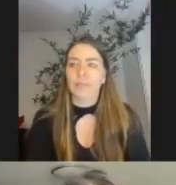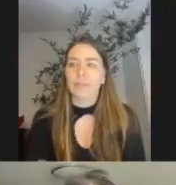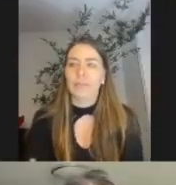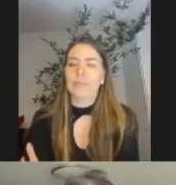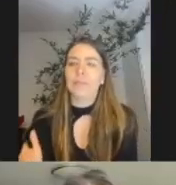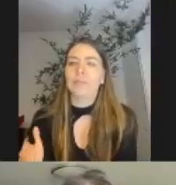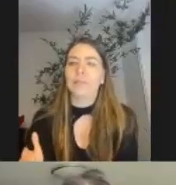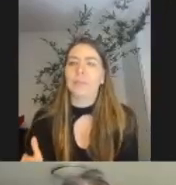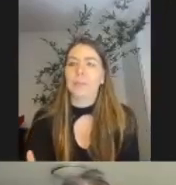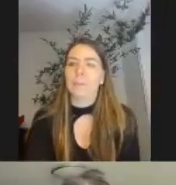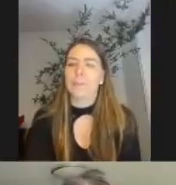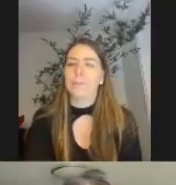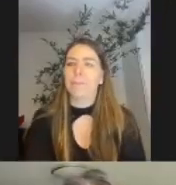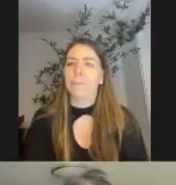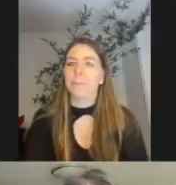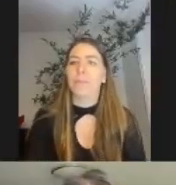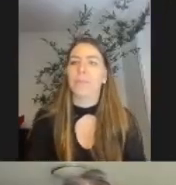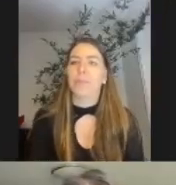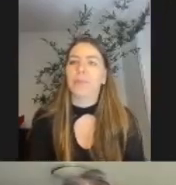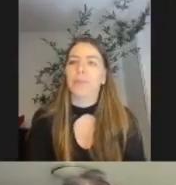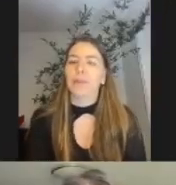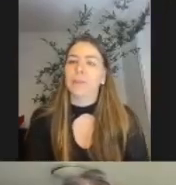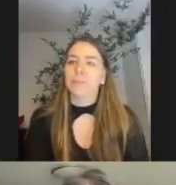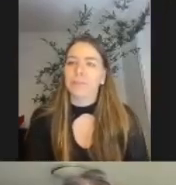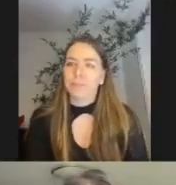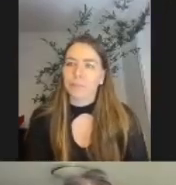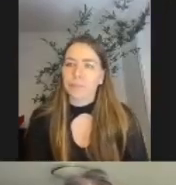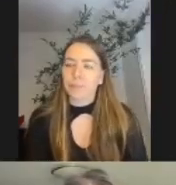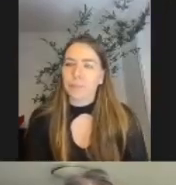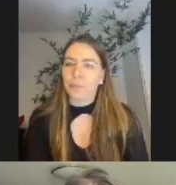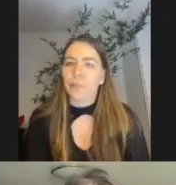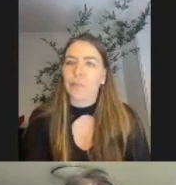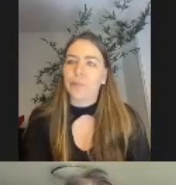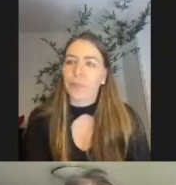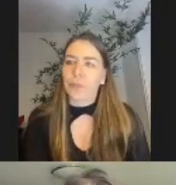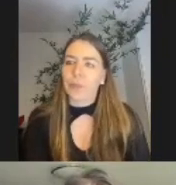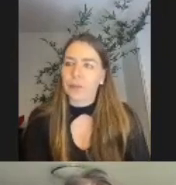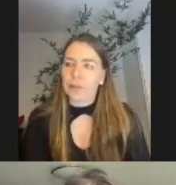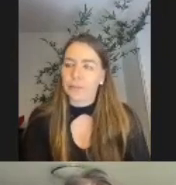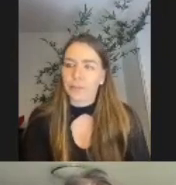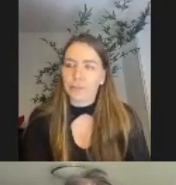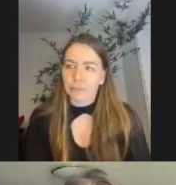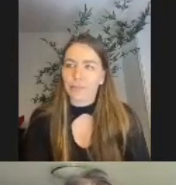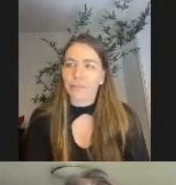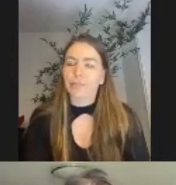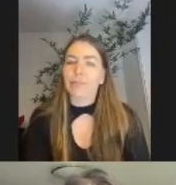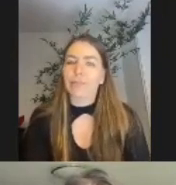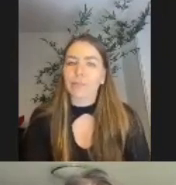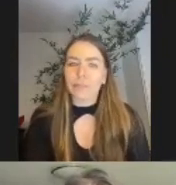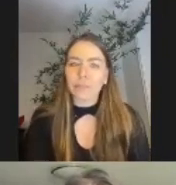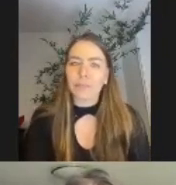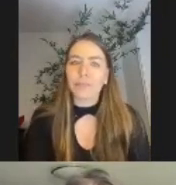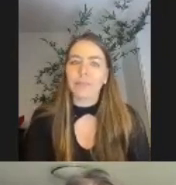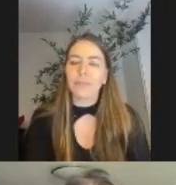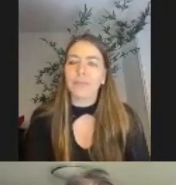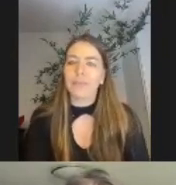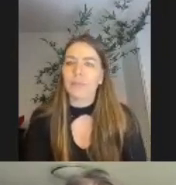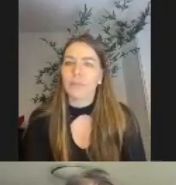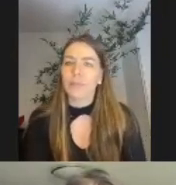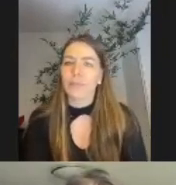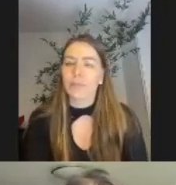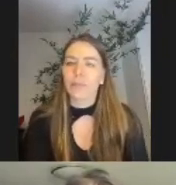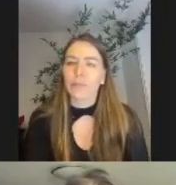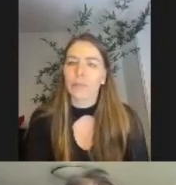milho, centeio, quinoa, polvilho, tudo e nada disso pode, tá? Não é low carb.